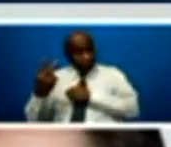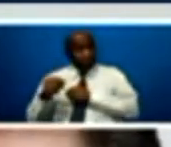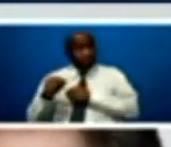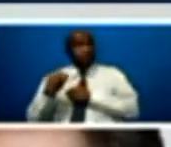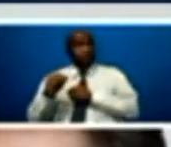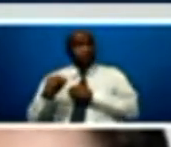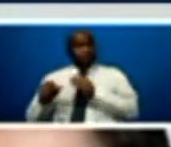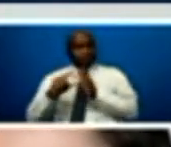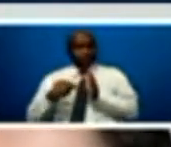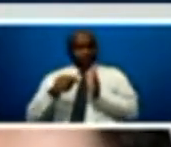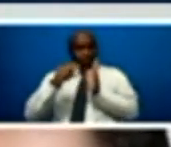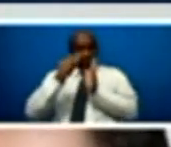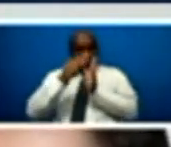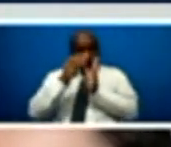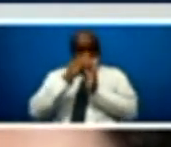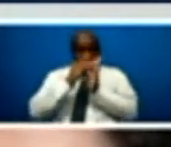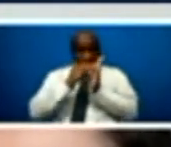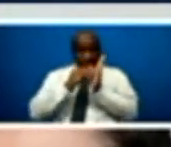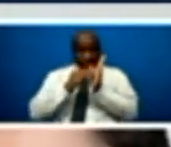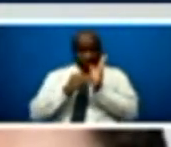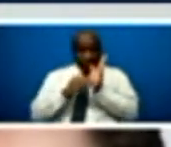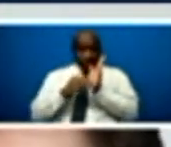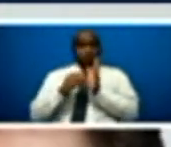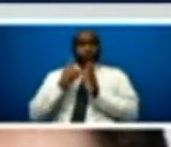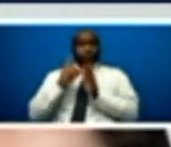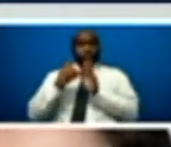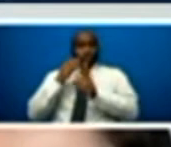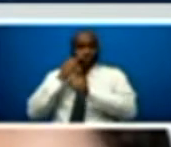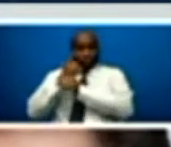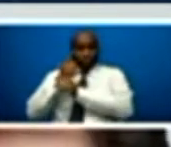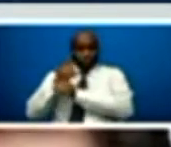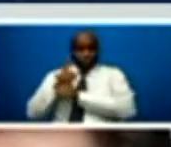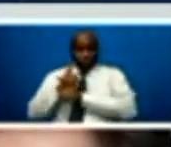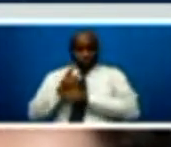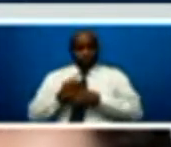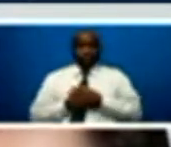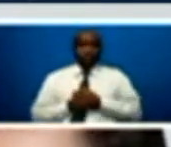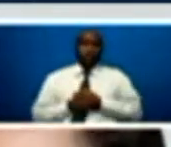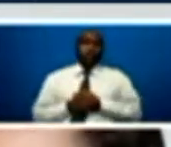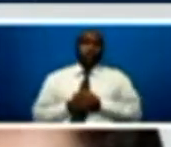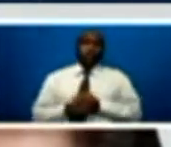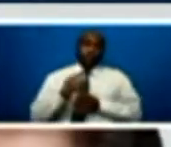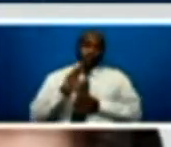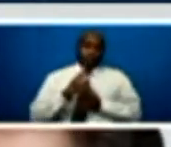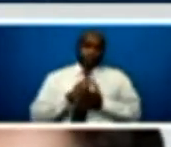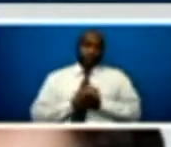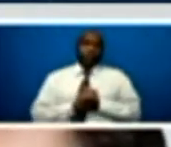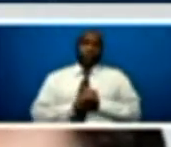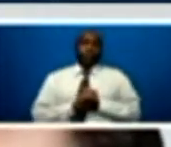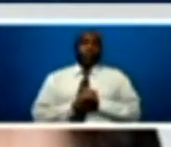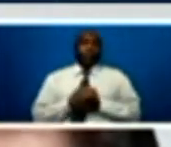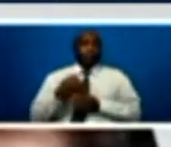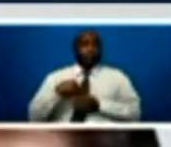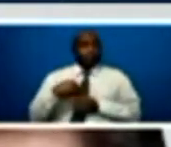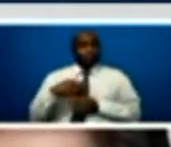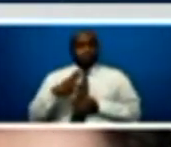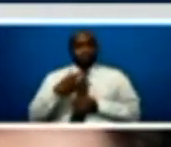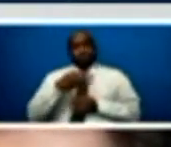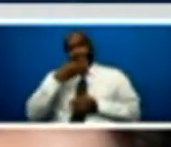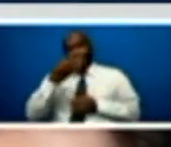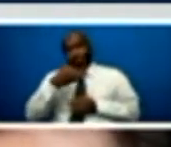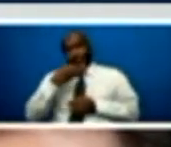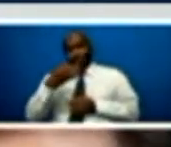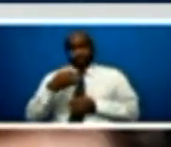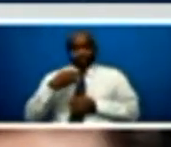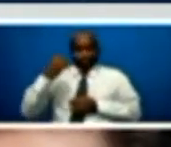desses registros no que se refere à primeira colocada. Assim, ressalto que, em que um certame que